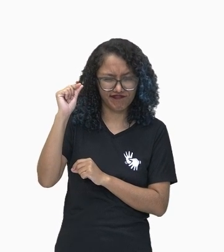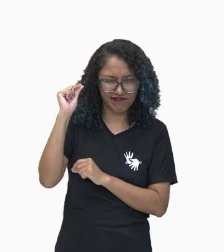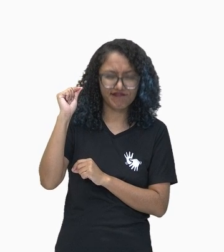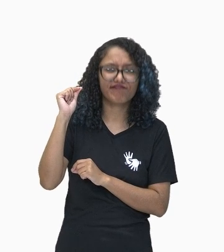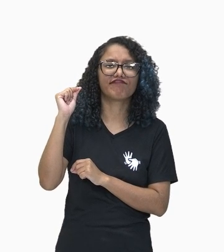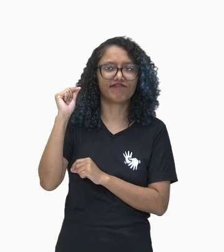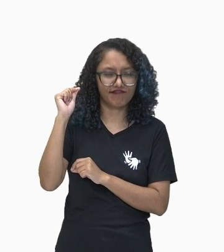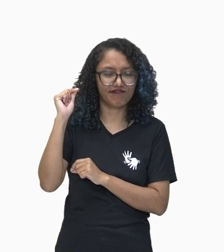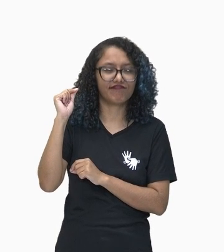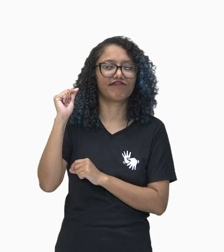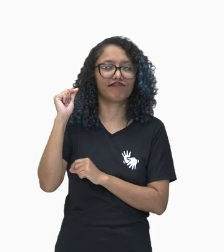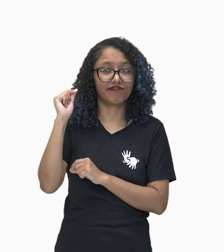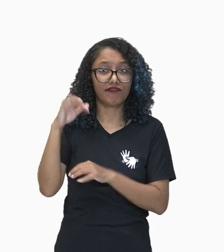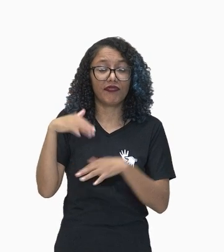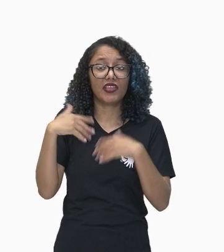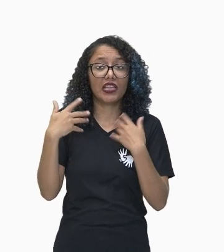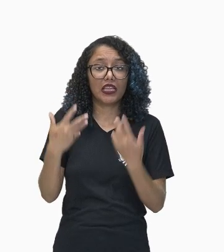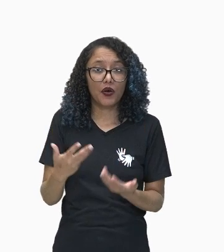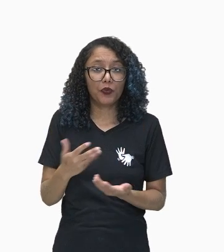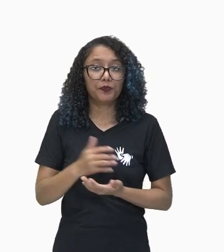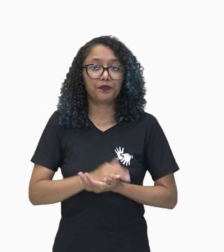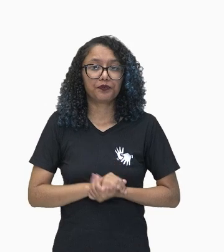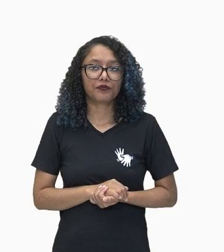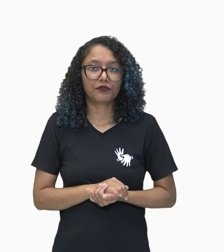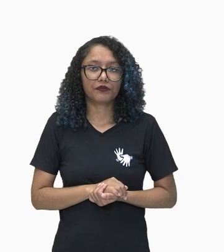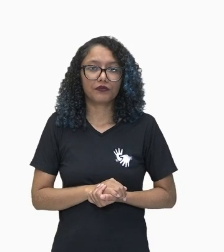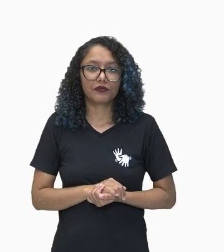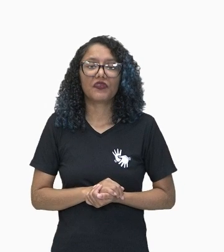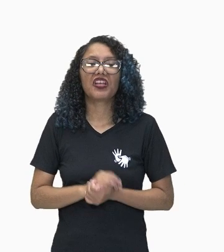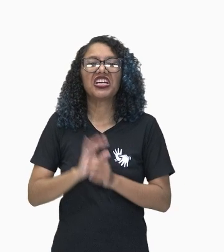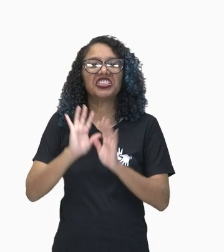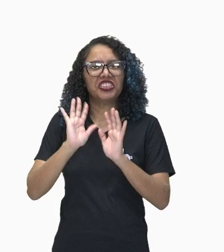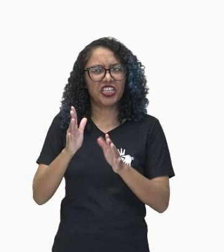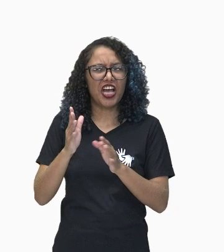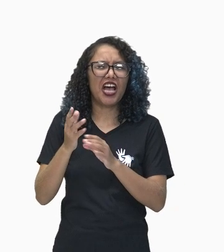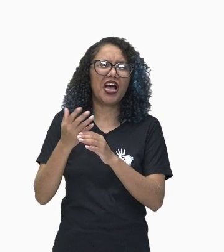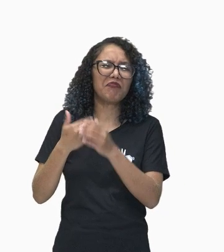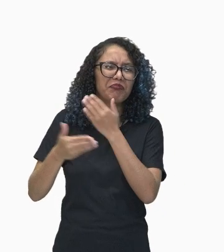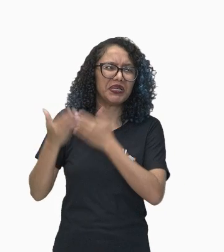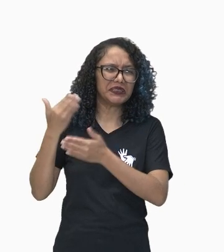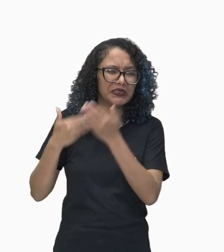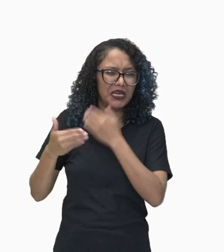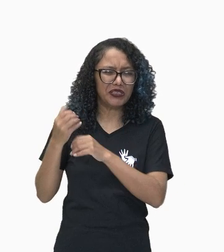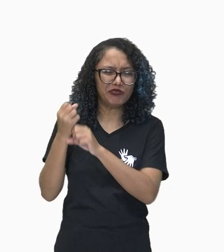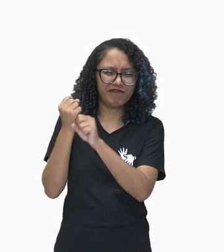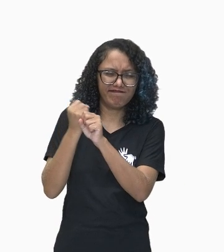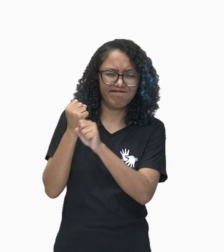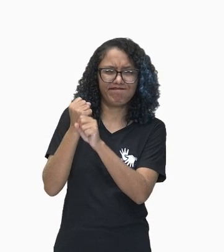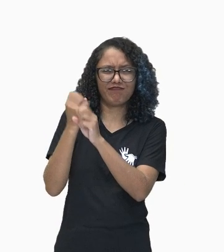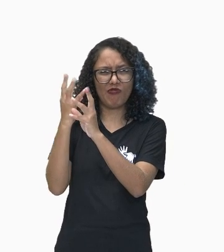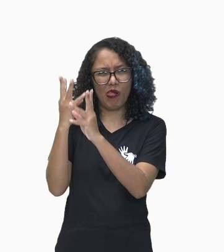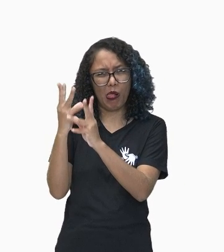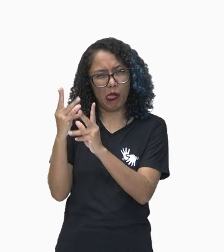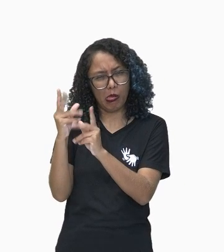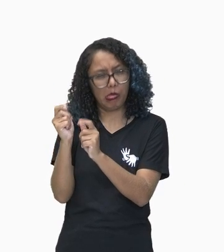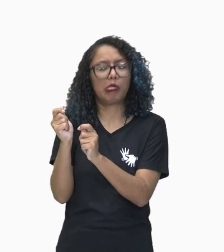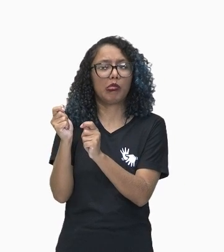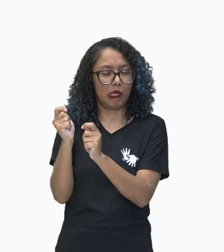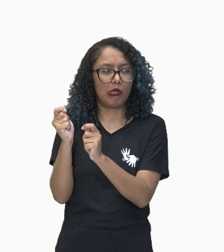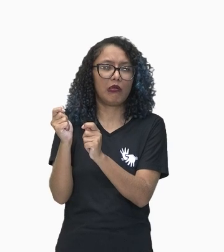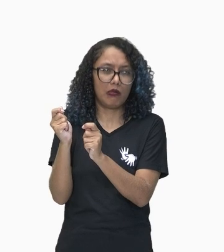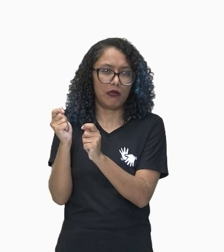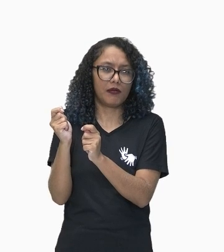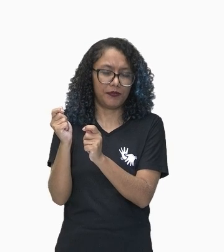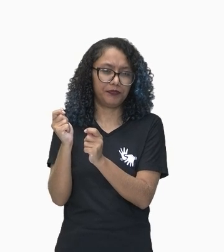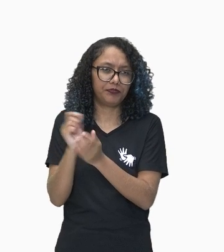ocorreram aí muitos desgastes no relevo. Então, por isso que acaba tendo predomínio aí na África